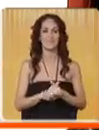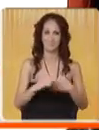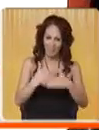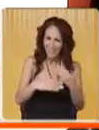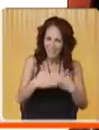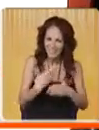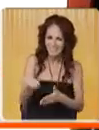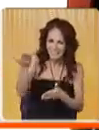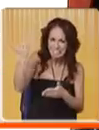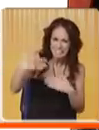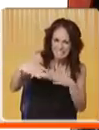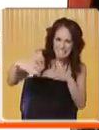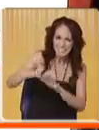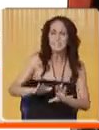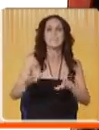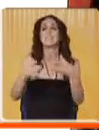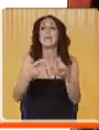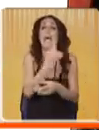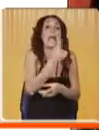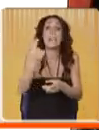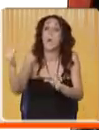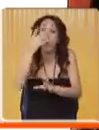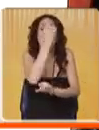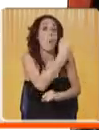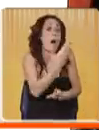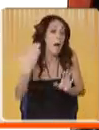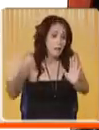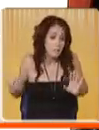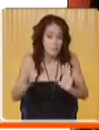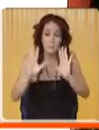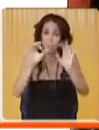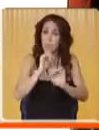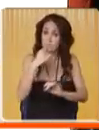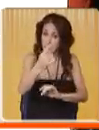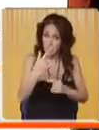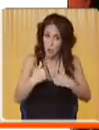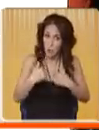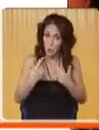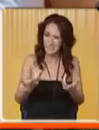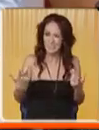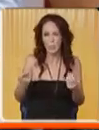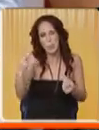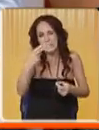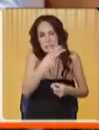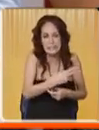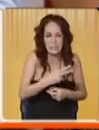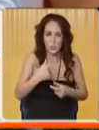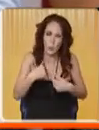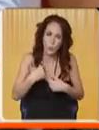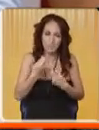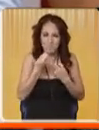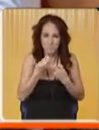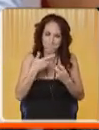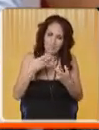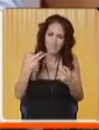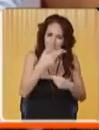Obviamente que... obviamente cada um tem a nossa opinião. E deixem-me dizer, eu sou um bocado crítico relativamente a estas coisas,